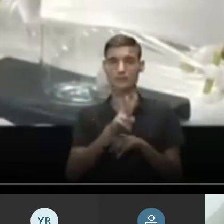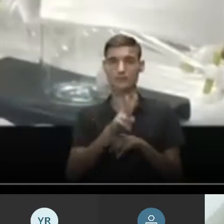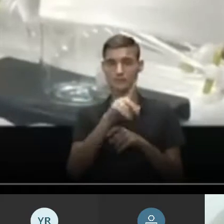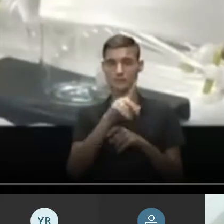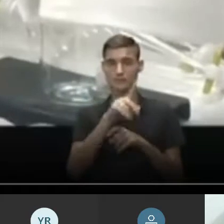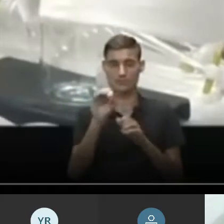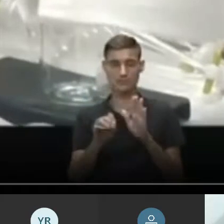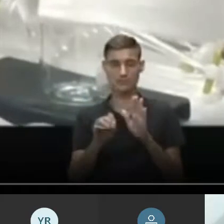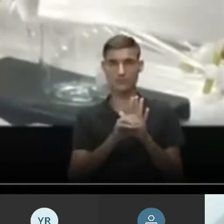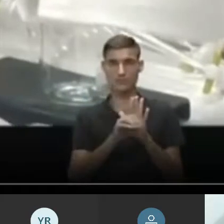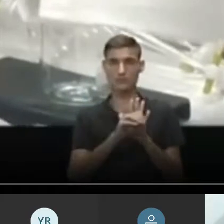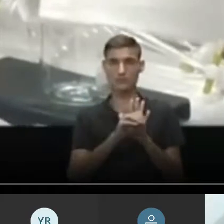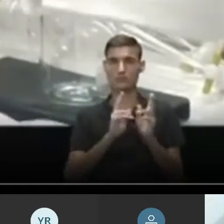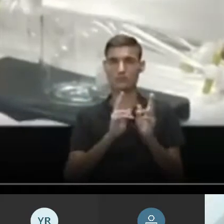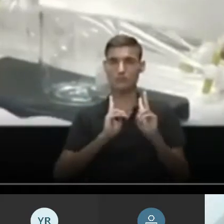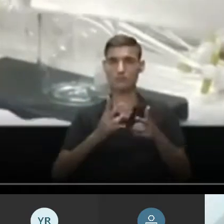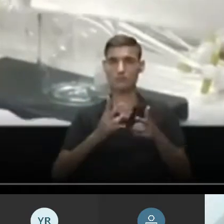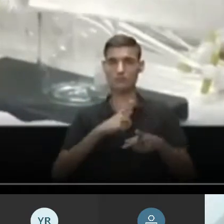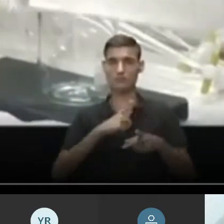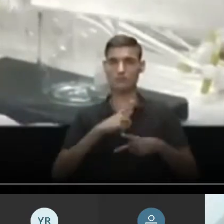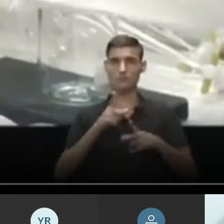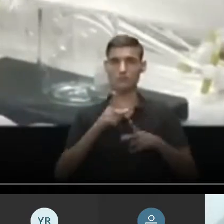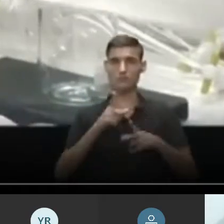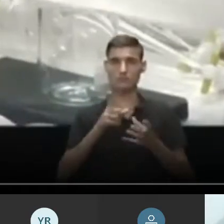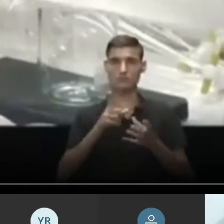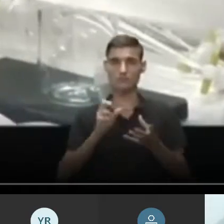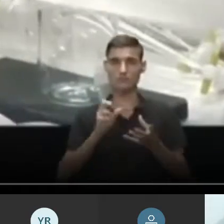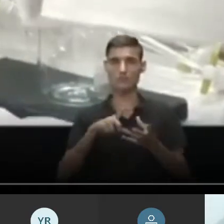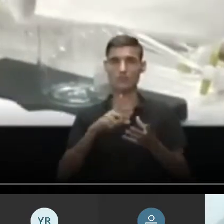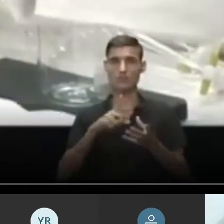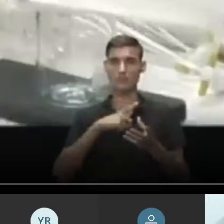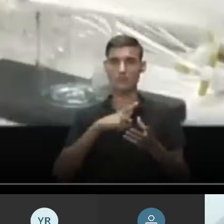Depois de você agitar, você